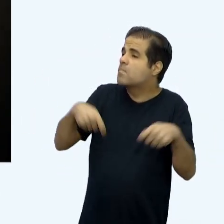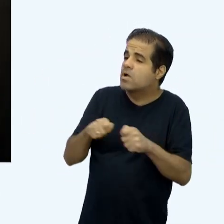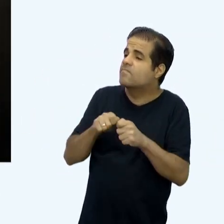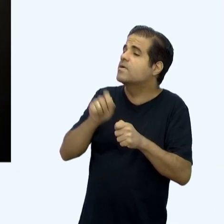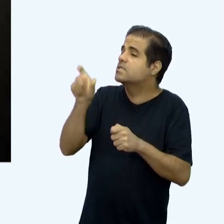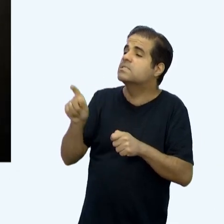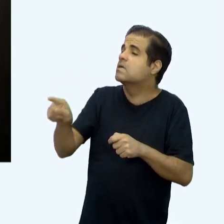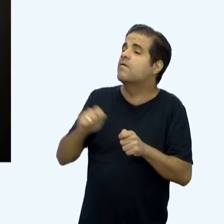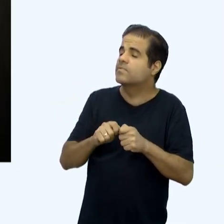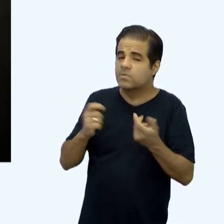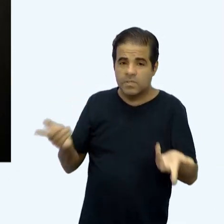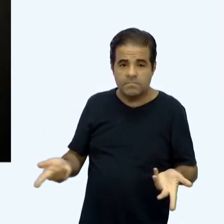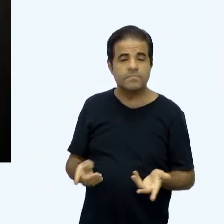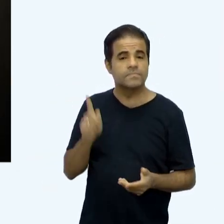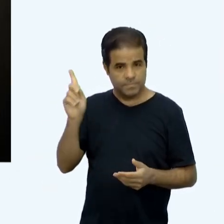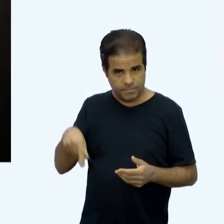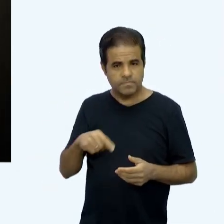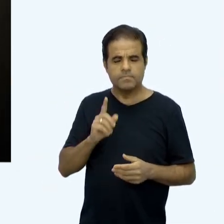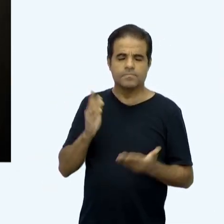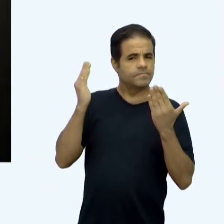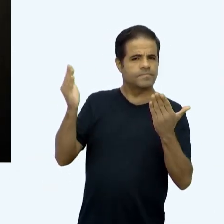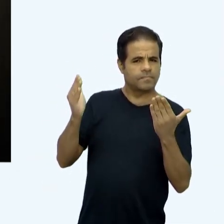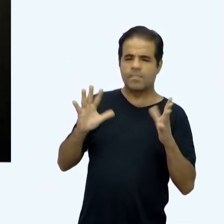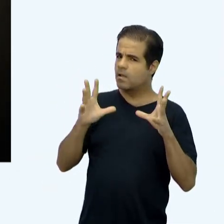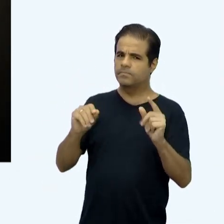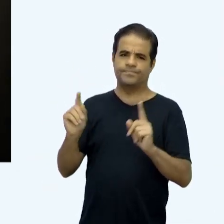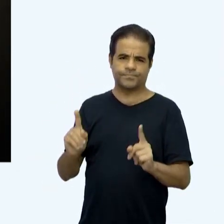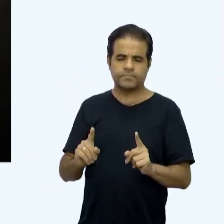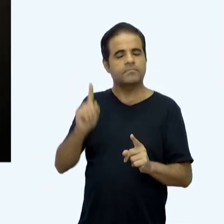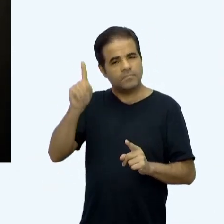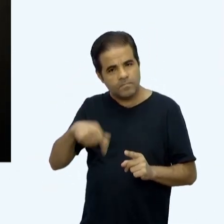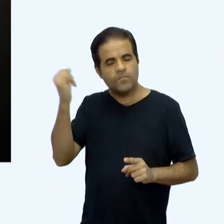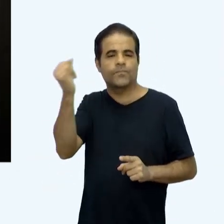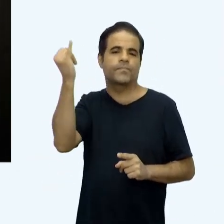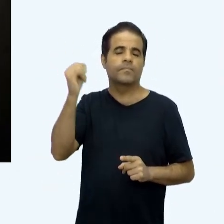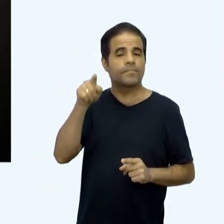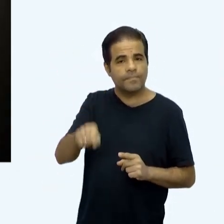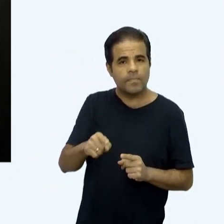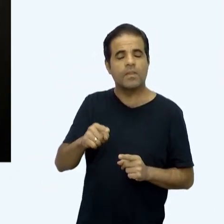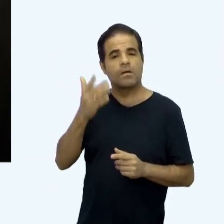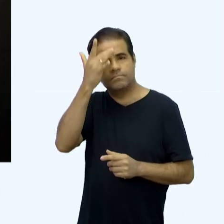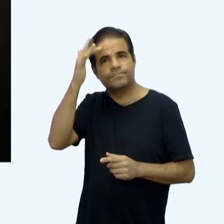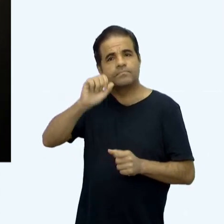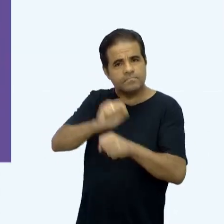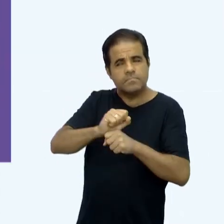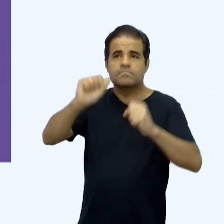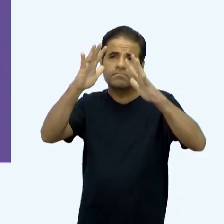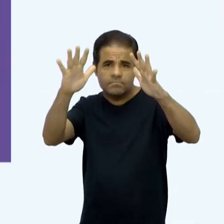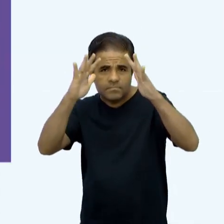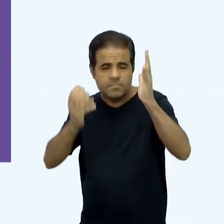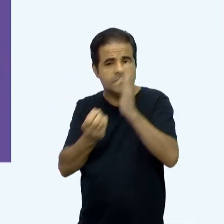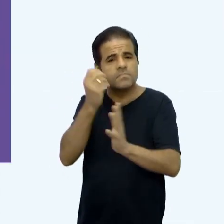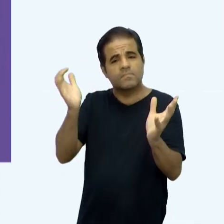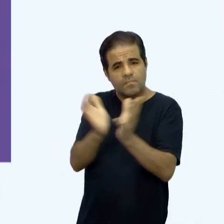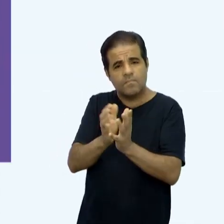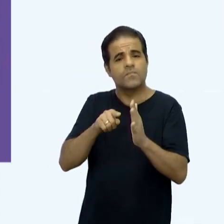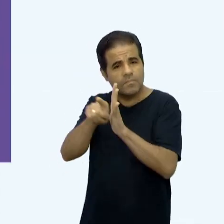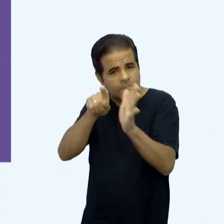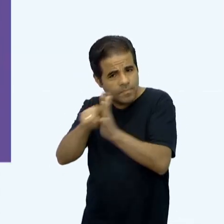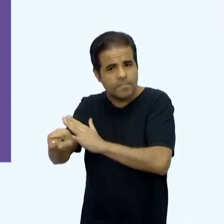fazer? Não é que você tenha que desconfiar de tudo, mas é importante parar um pouco para refletir e criar o hábito de